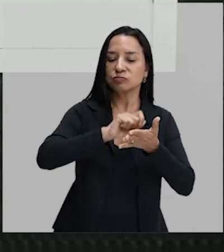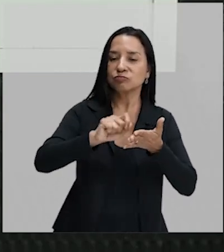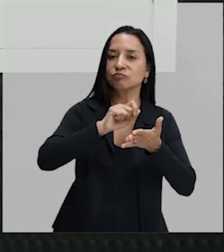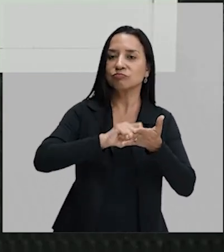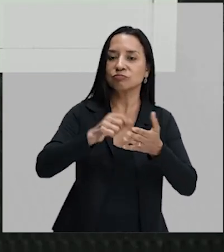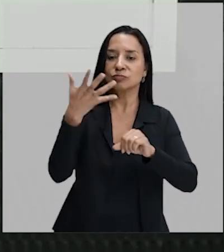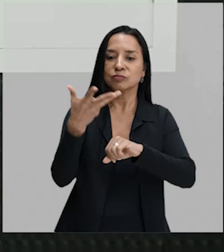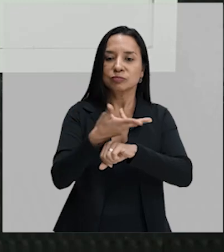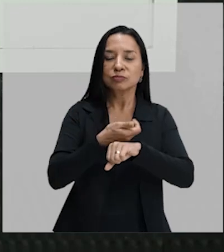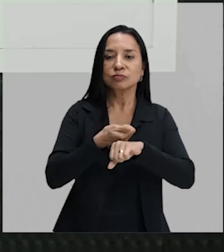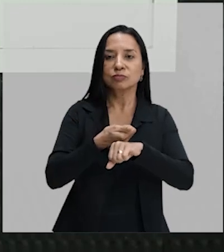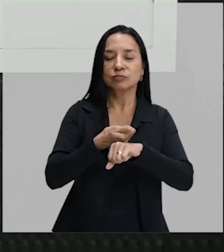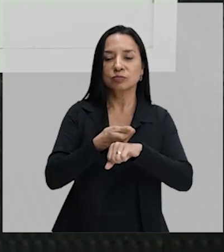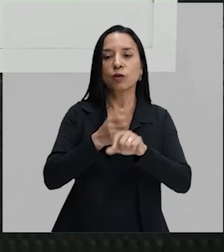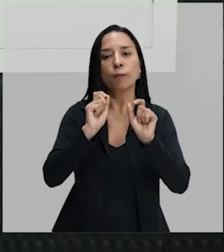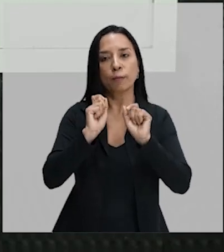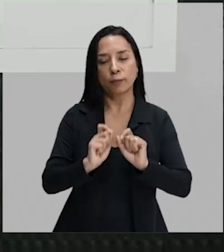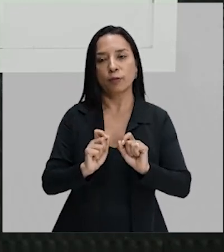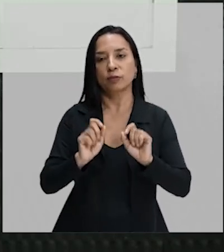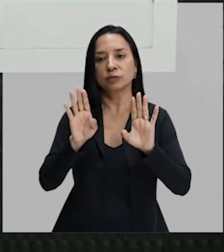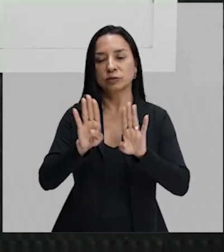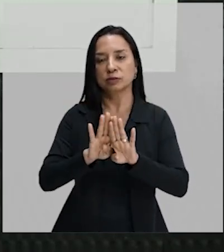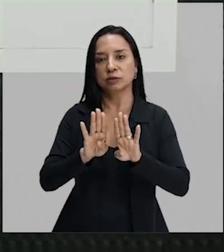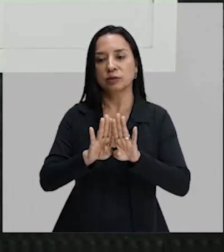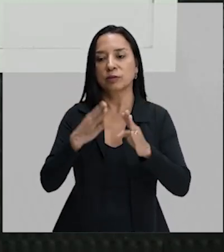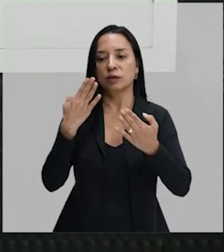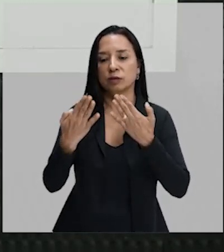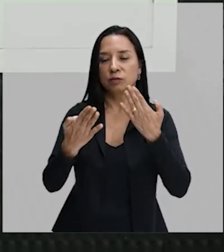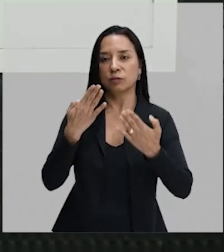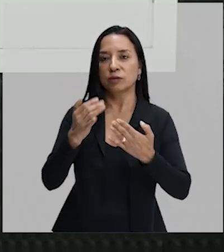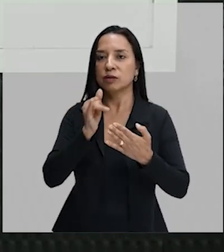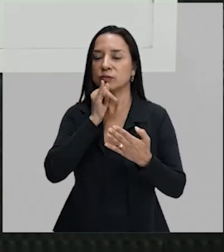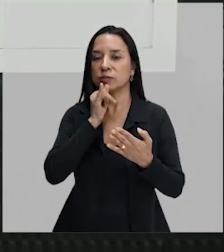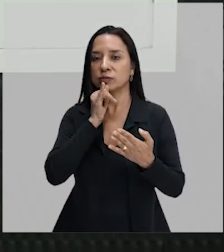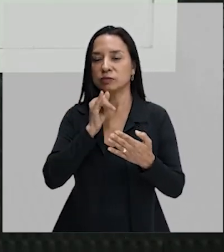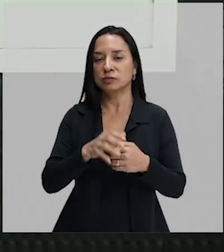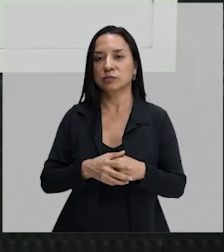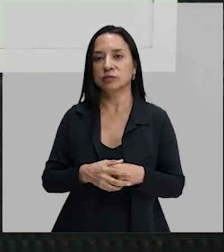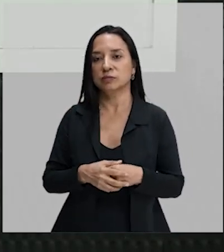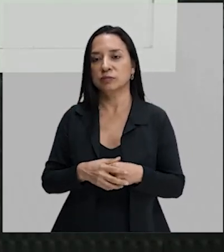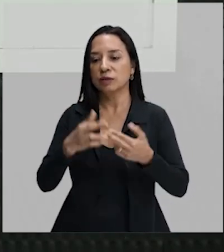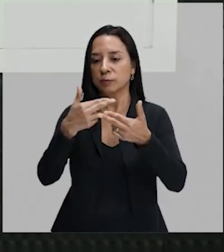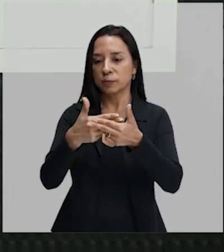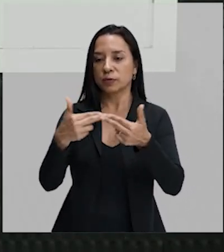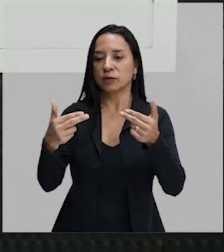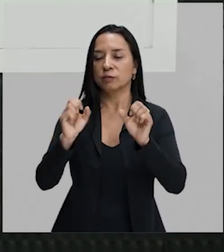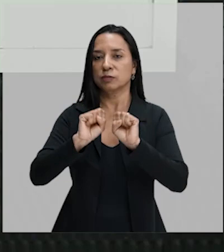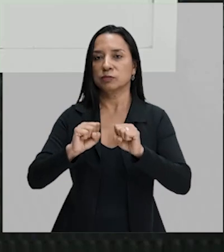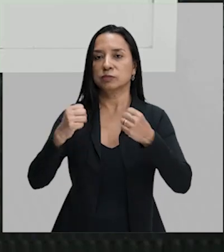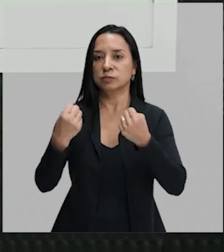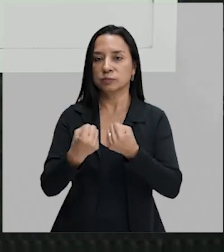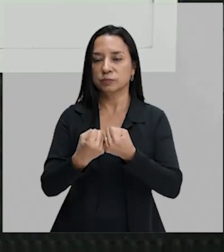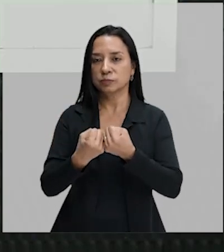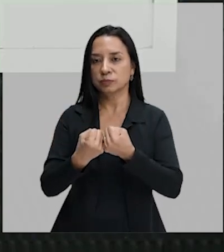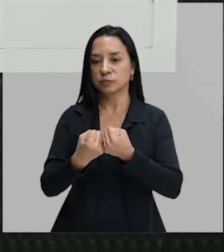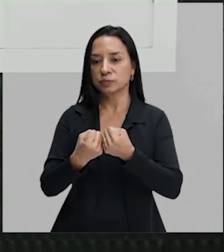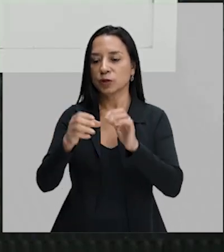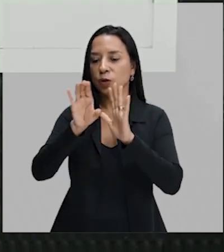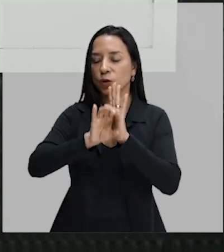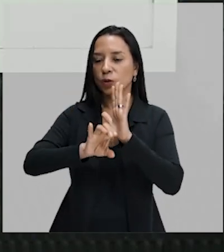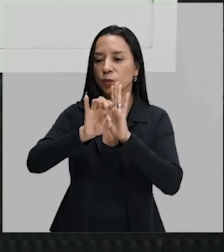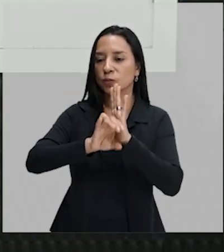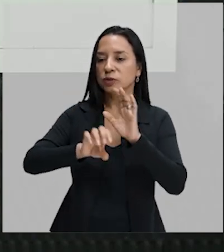argumentando. Tá? Você pode comparar, por exemplo, tá? Elementos sociais,